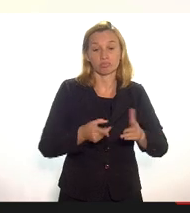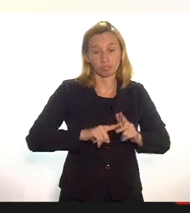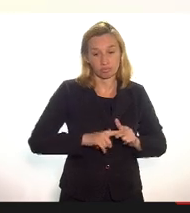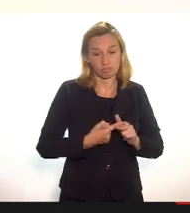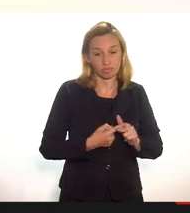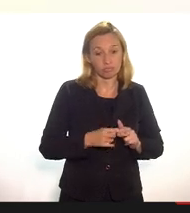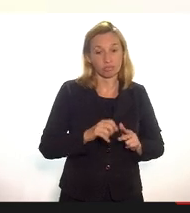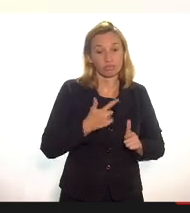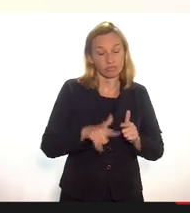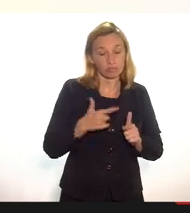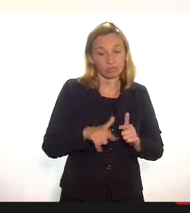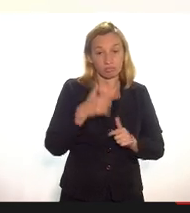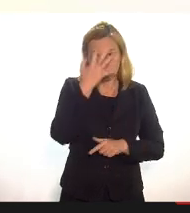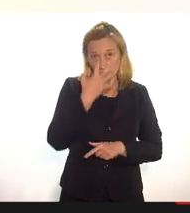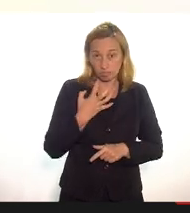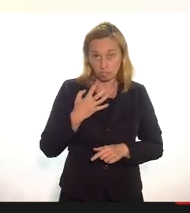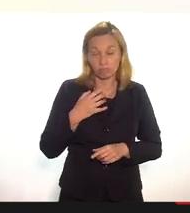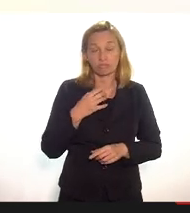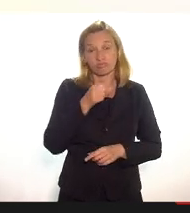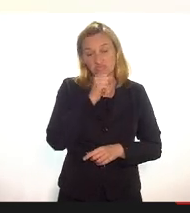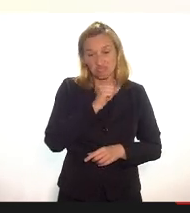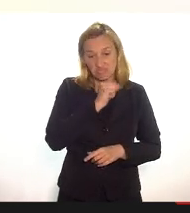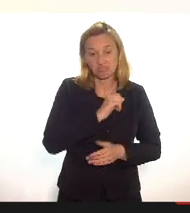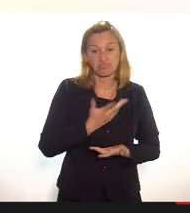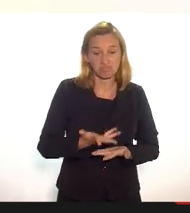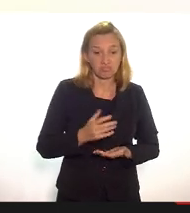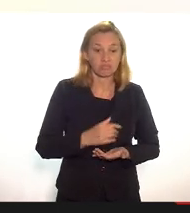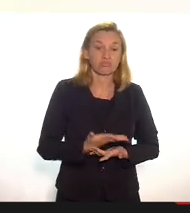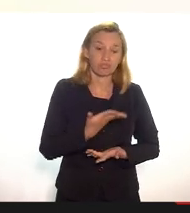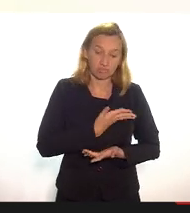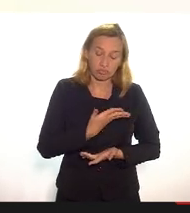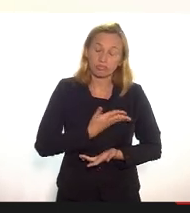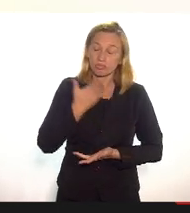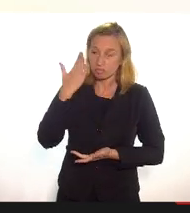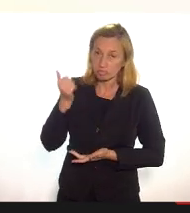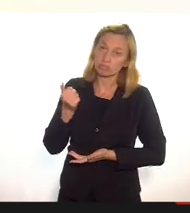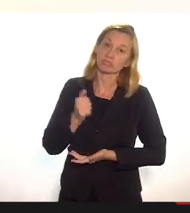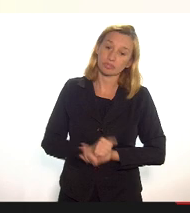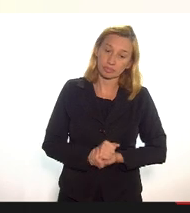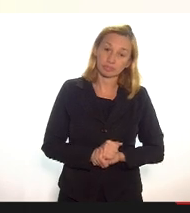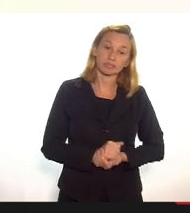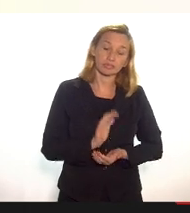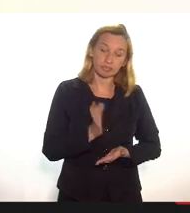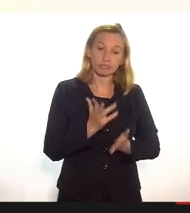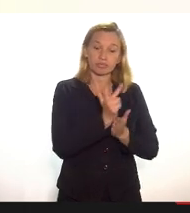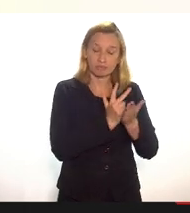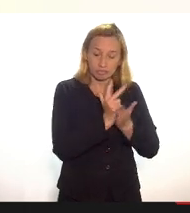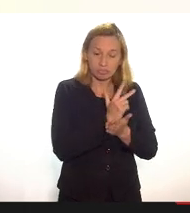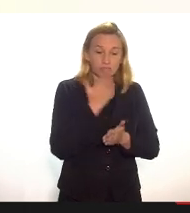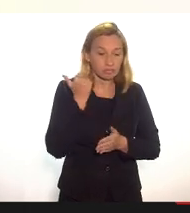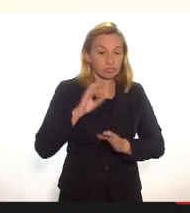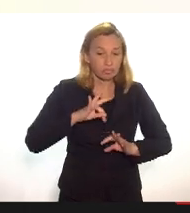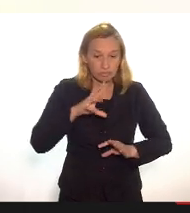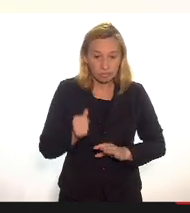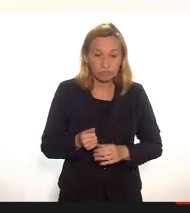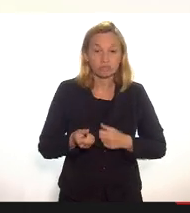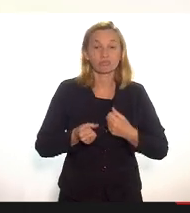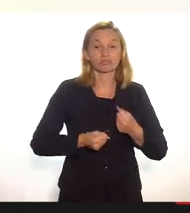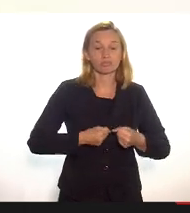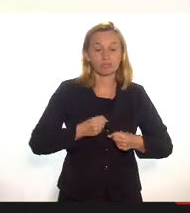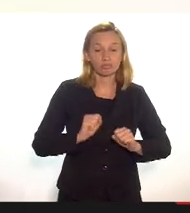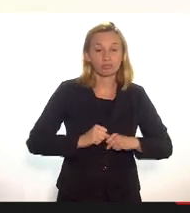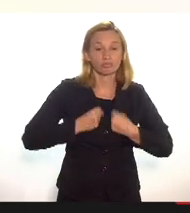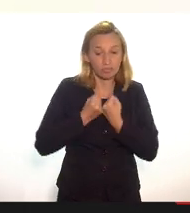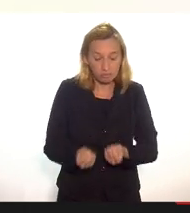Isso é um problema muito grave, muito antigo, e esses colegas sabem disso, já mapearam isso tudo e correm atrás disso